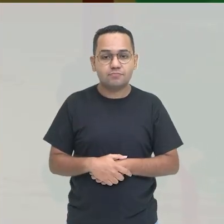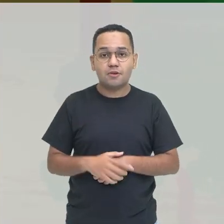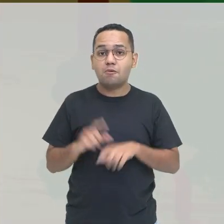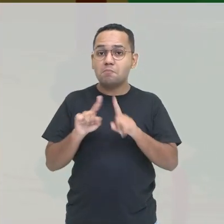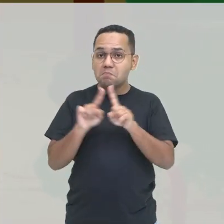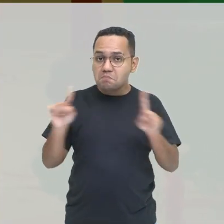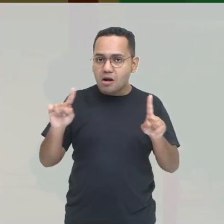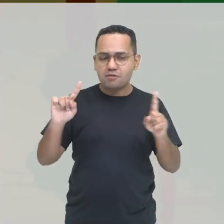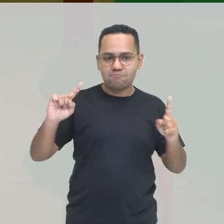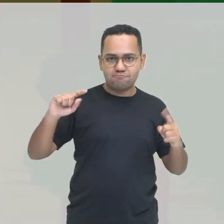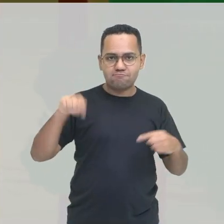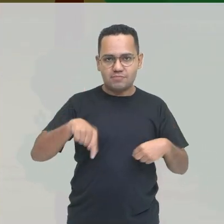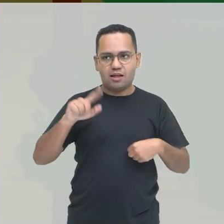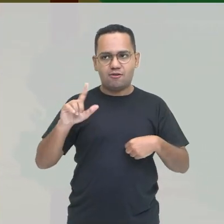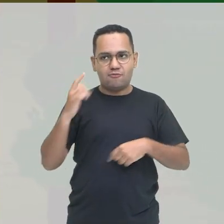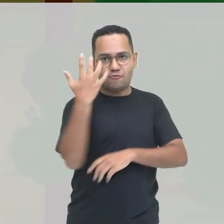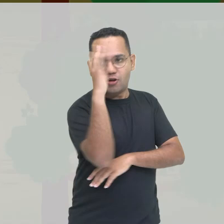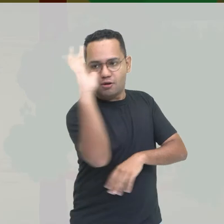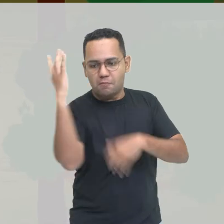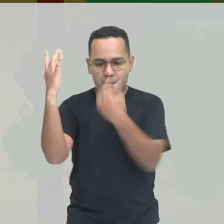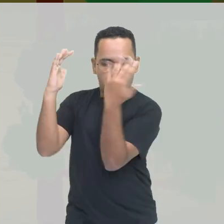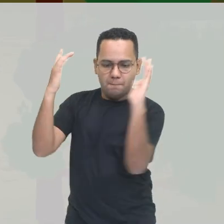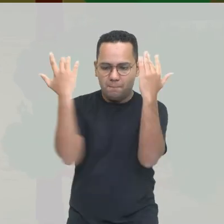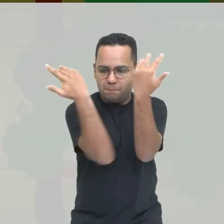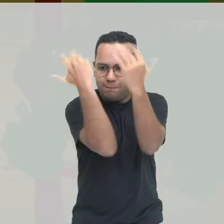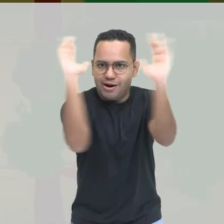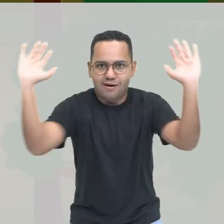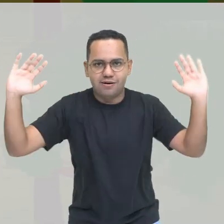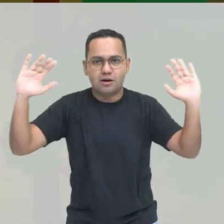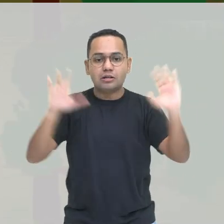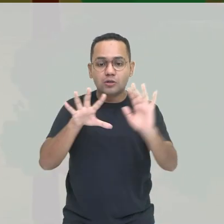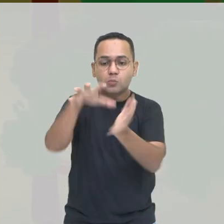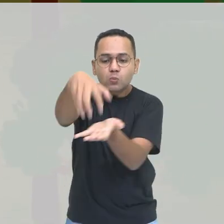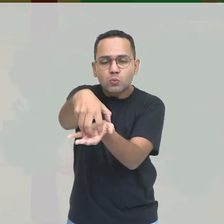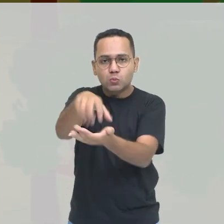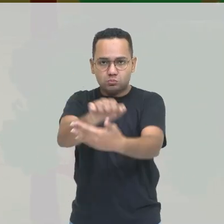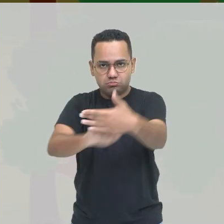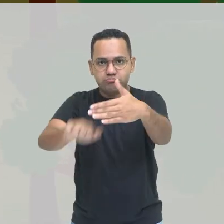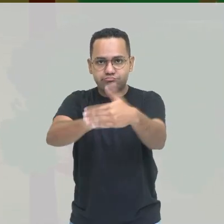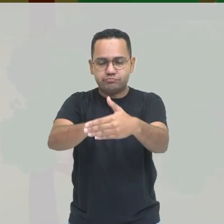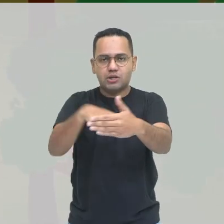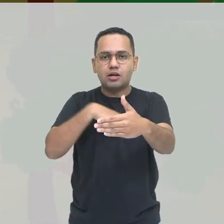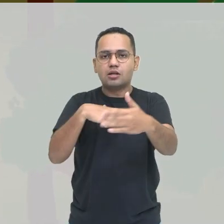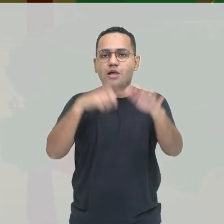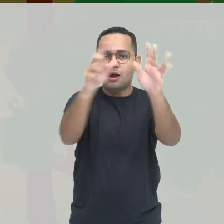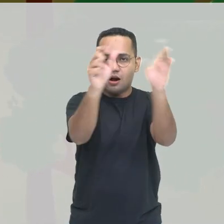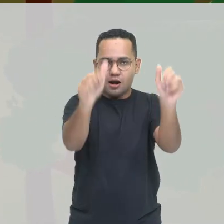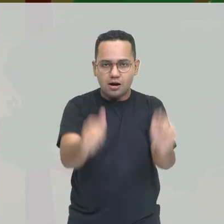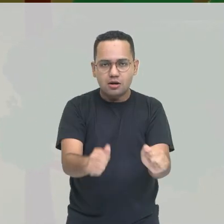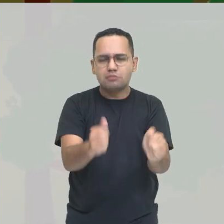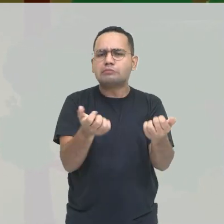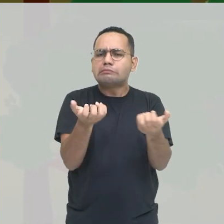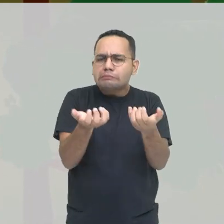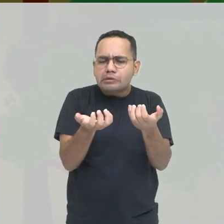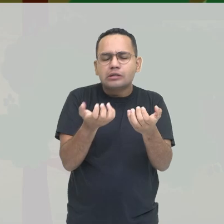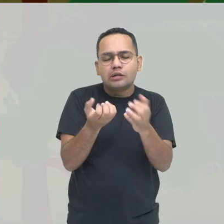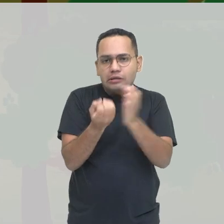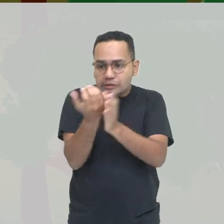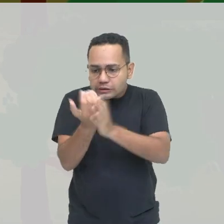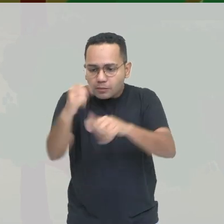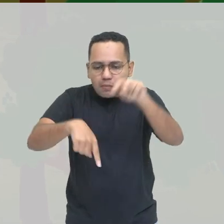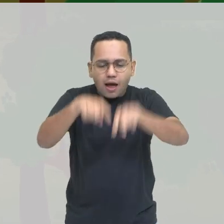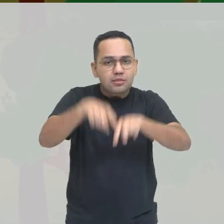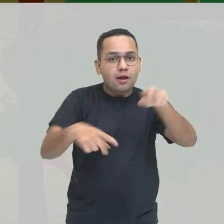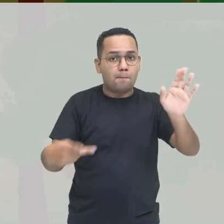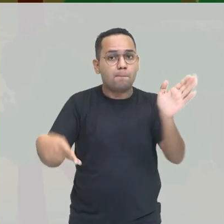No coração da exuberante floresta amazônica, uma cooperativa de artesãos dedica-se à produção de peças únicas